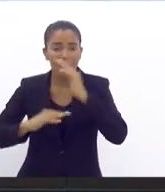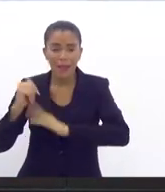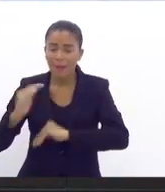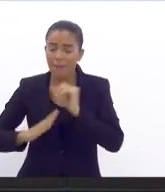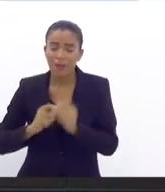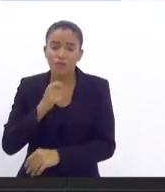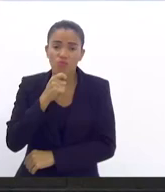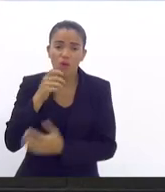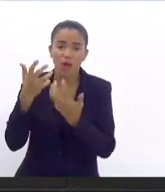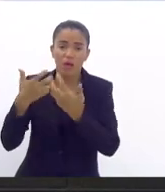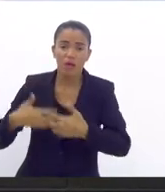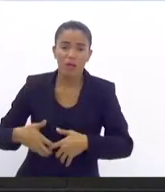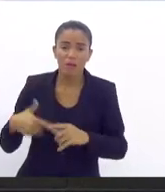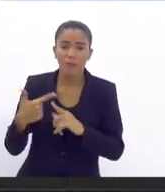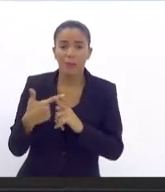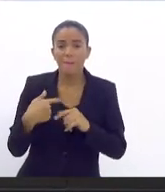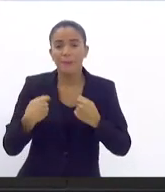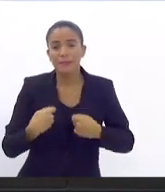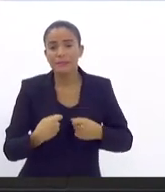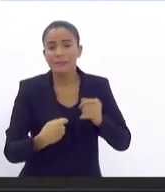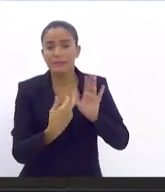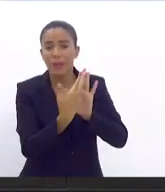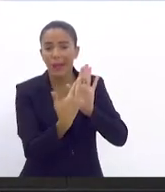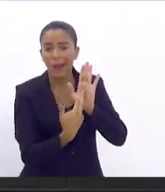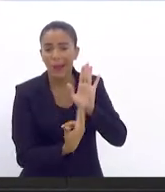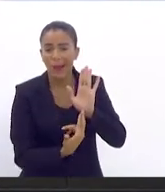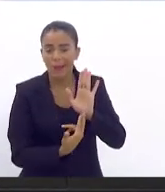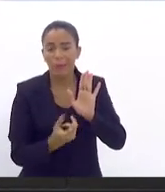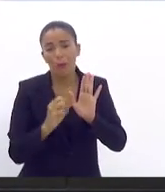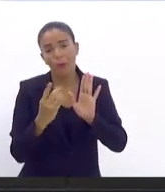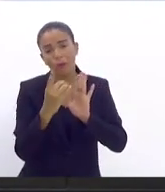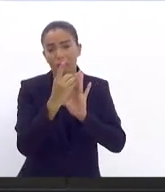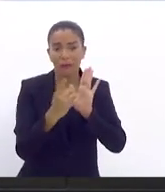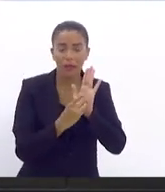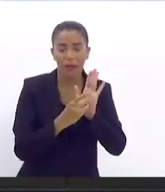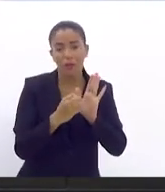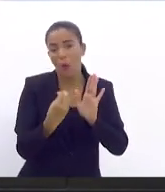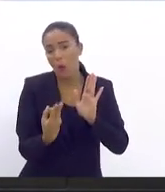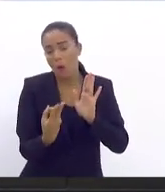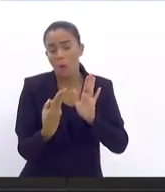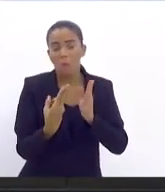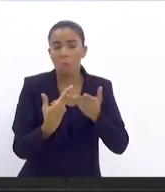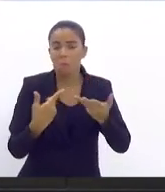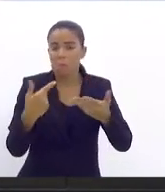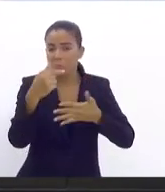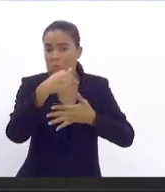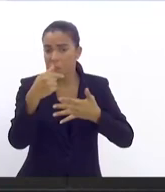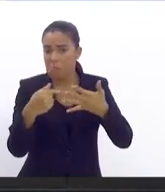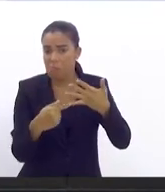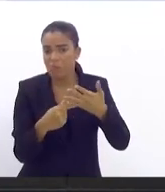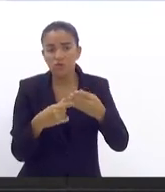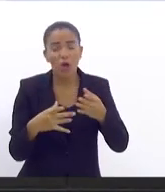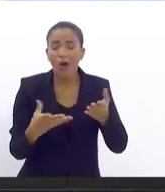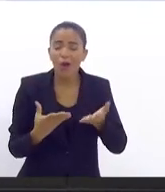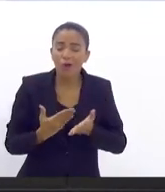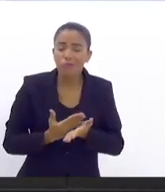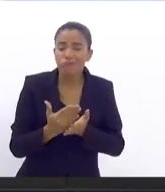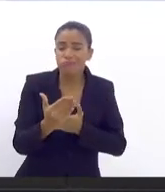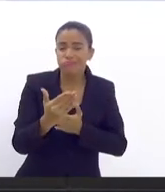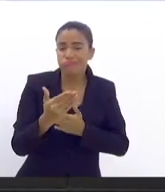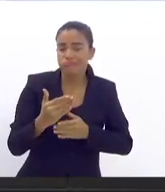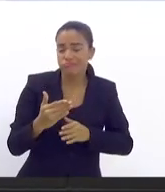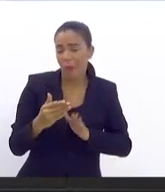de uma burocracia, de uma regulamentação que sabe-se lá qual vai ser, por decreto, ou seja lá por quê, quando na verdade basta implementar o programa em ponto final.